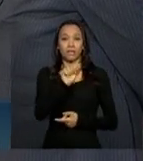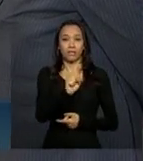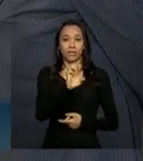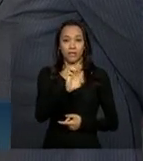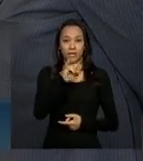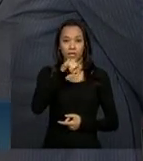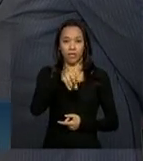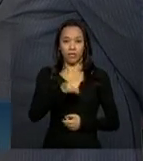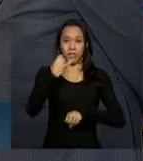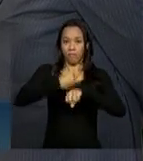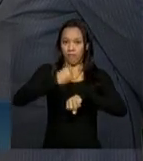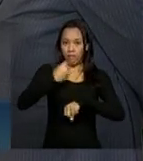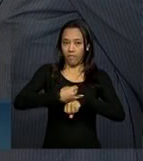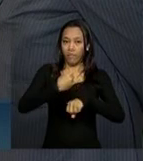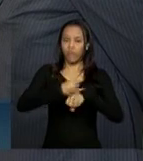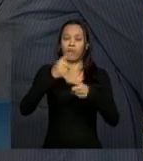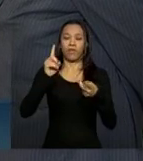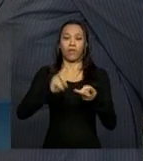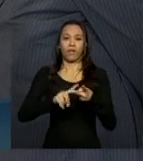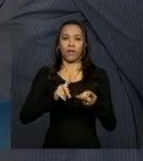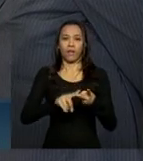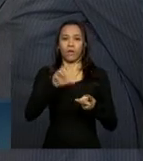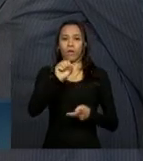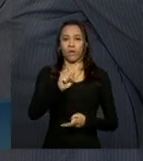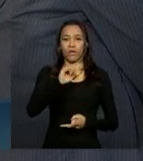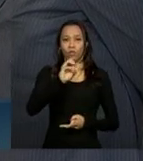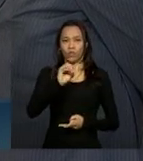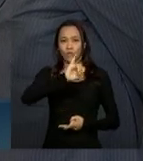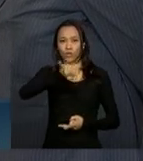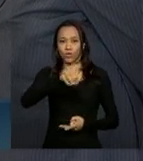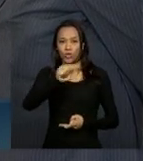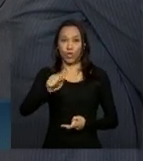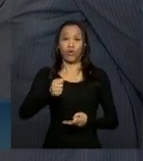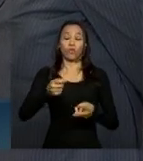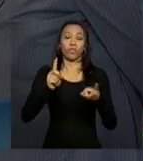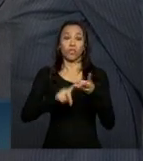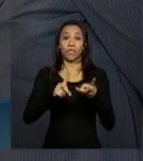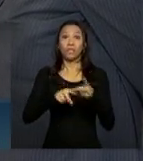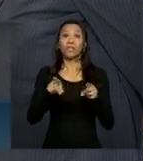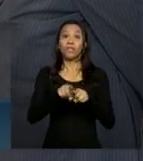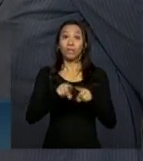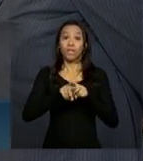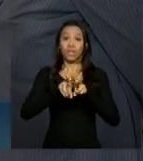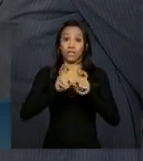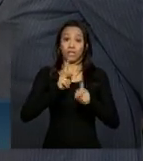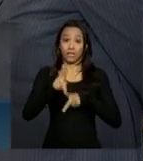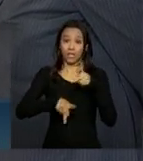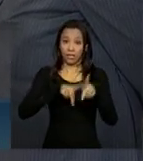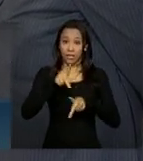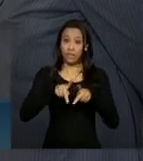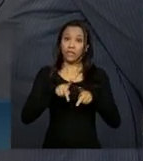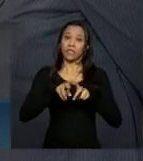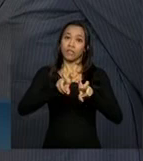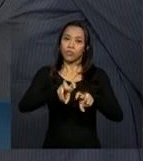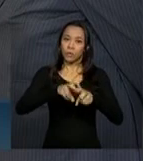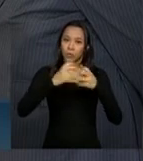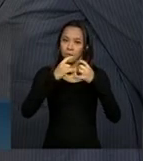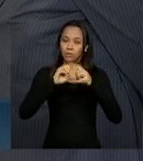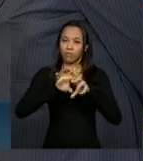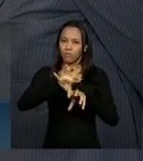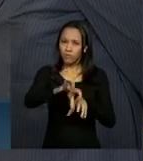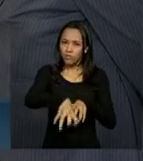de ferro, bagaço de óleo de soja, soja em grãos e tratores. E o Brasil importa da Tailândia